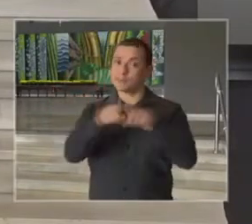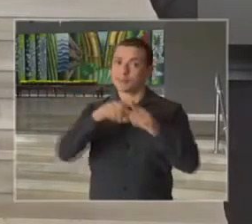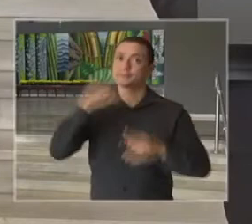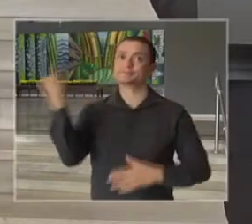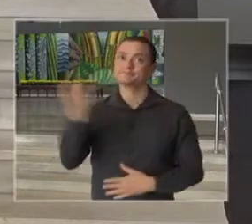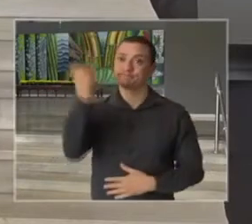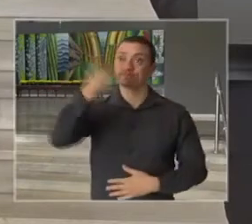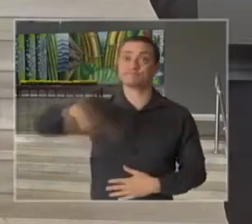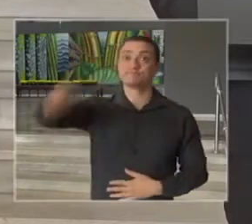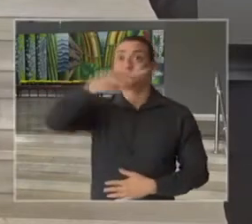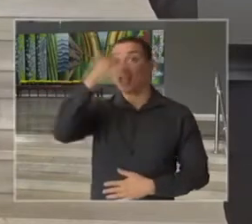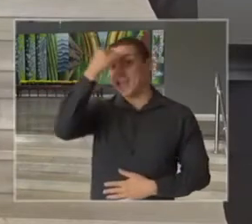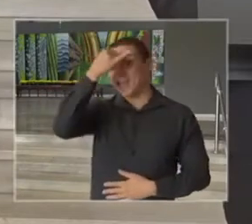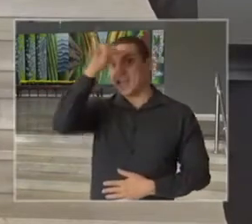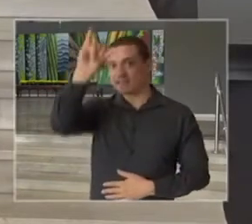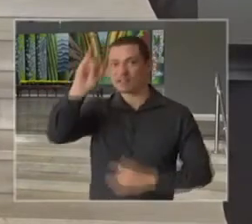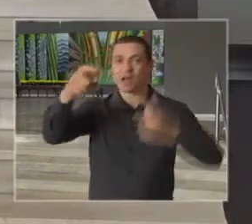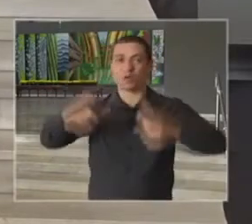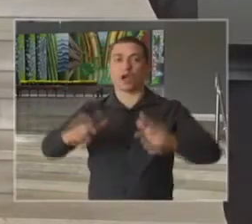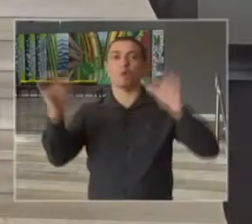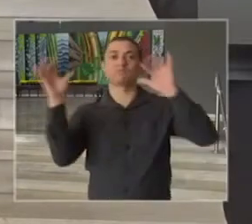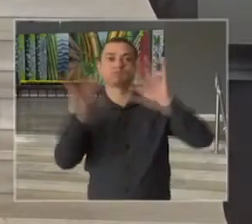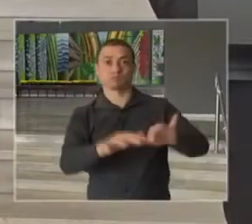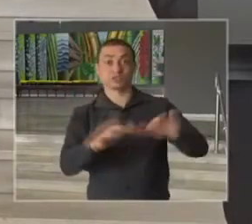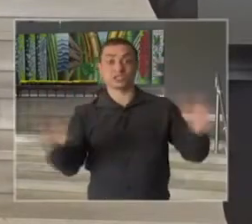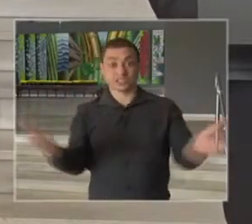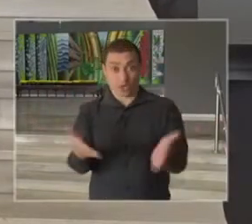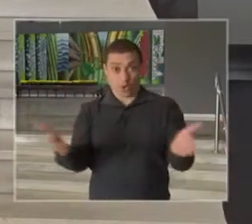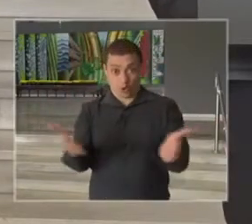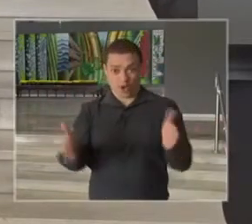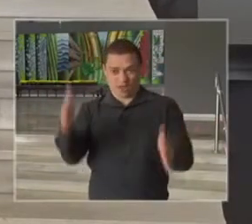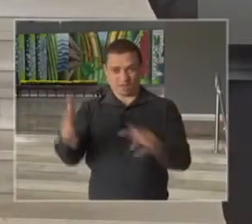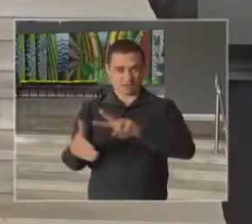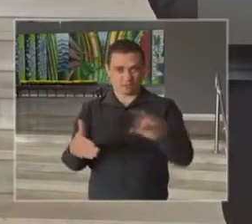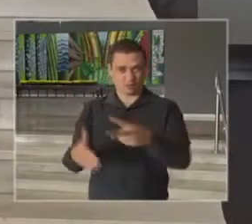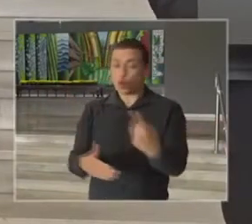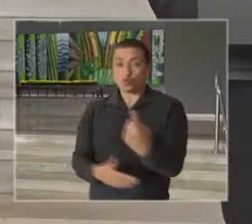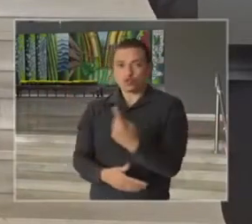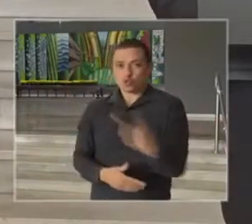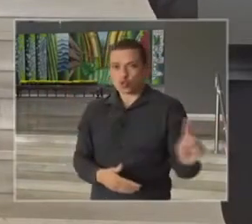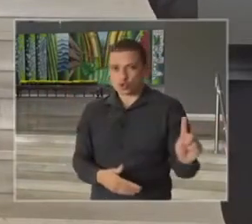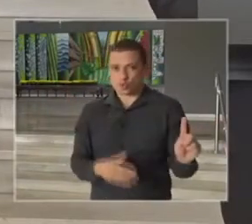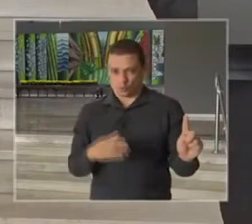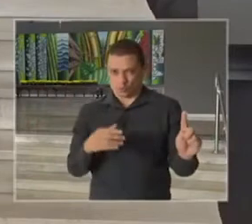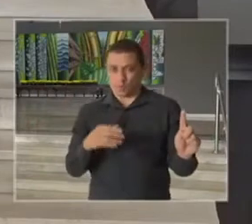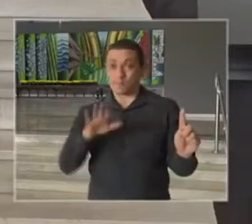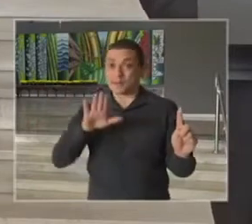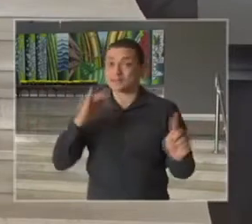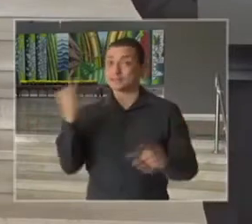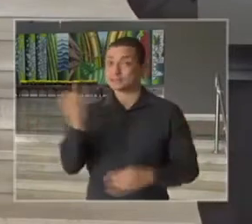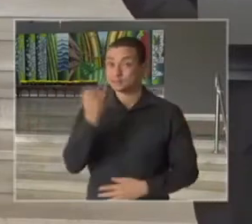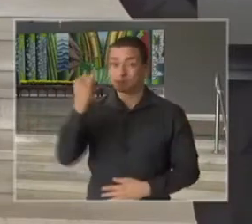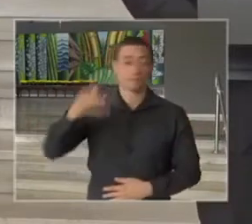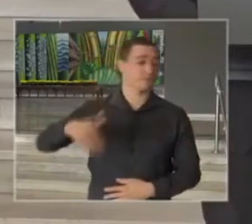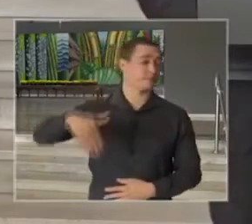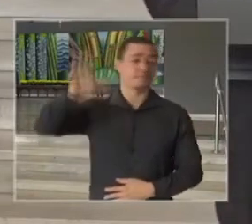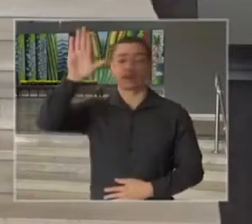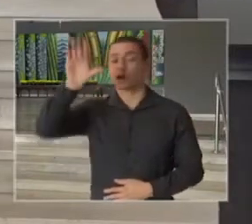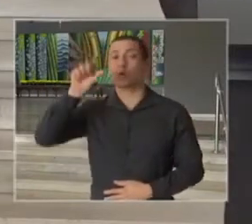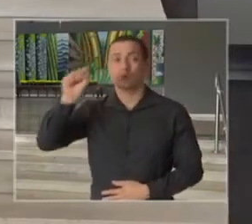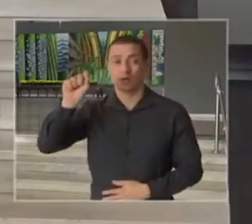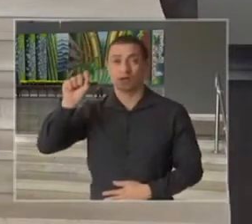que possamos evitar aglomerações. E nessa transição, o último ponto, mas talvez o mais importante, é que a